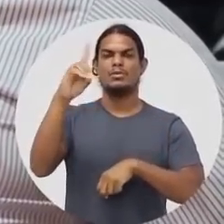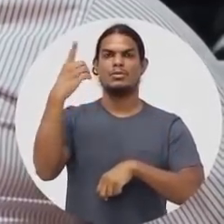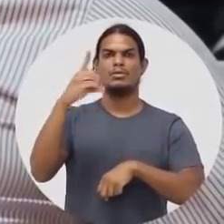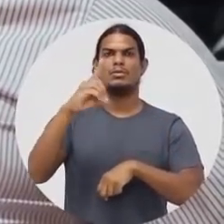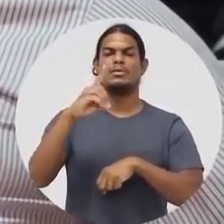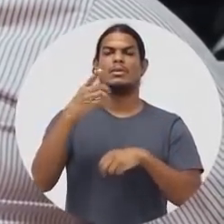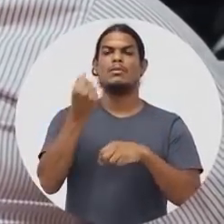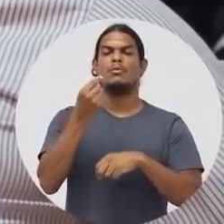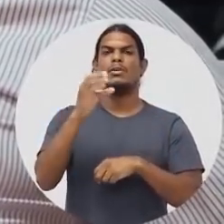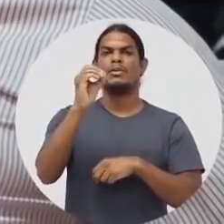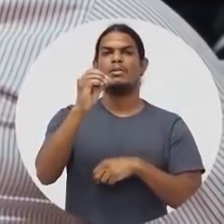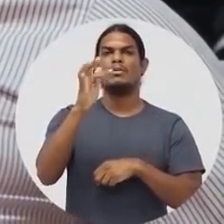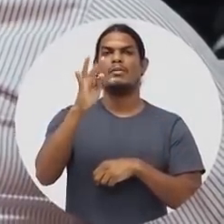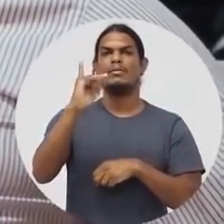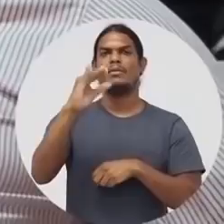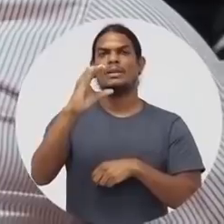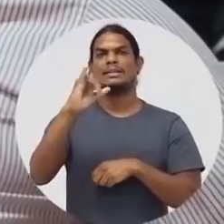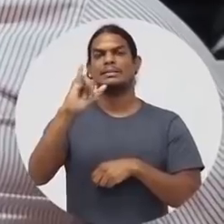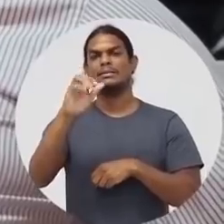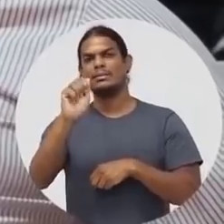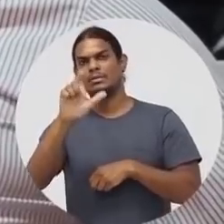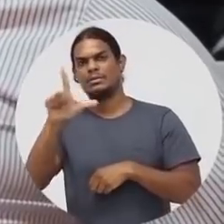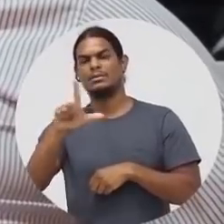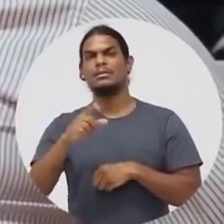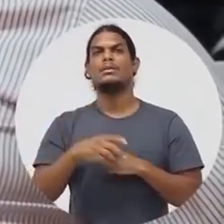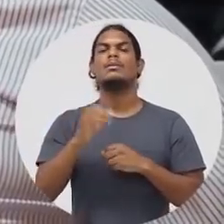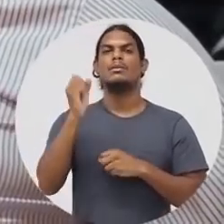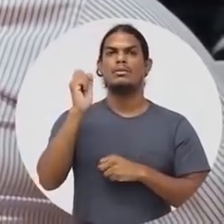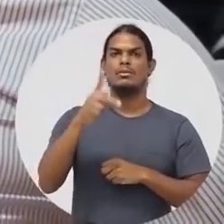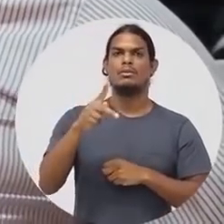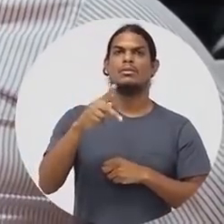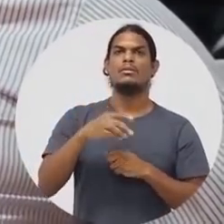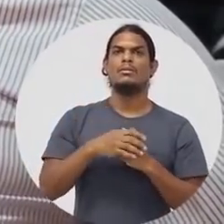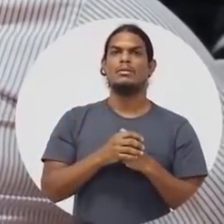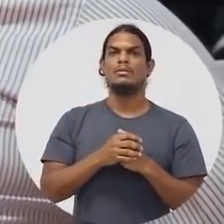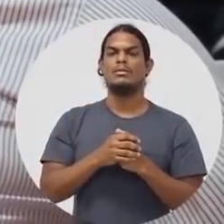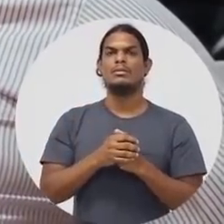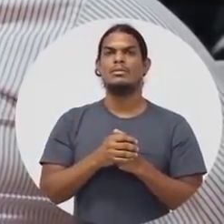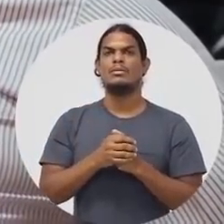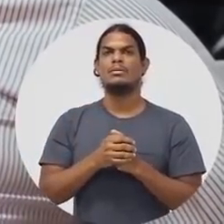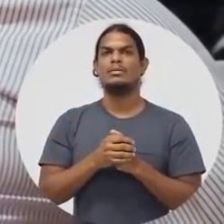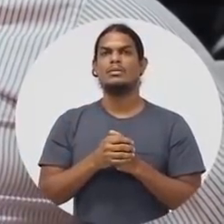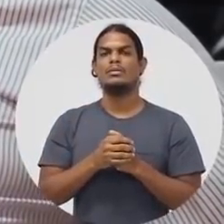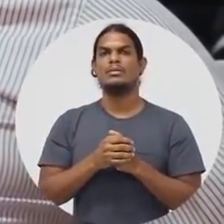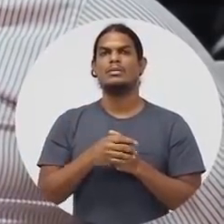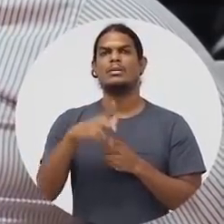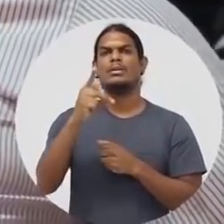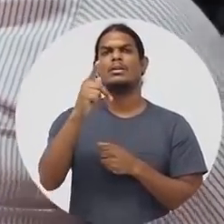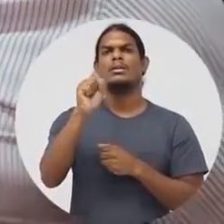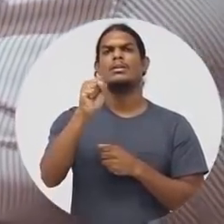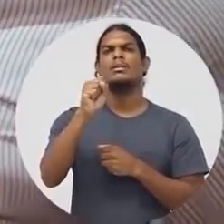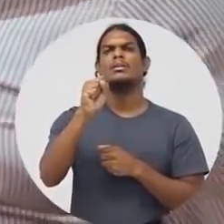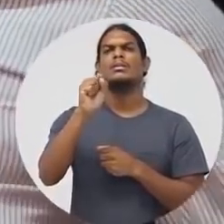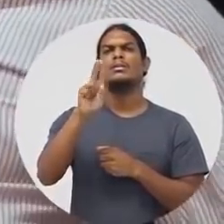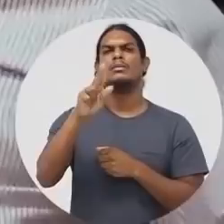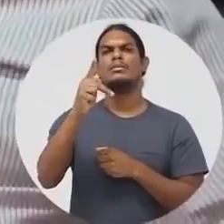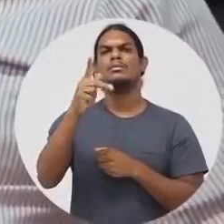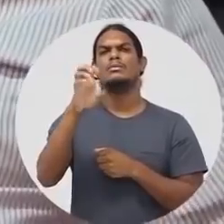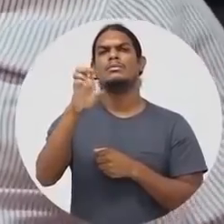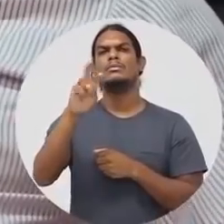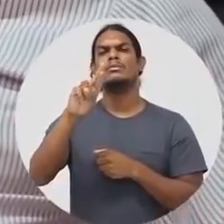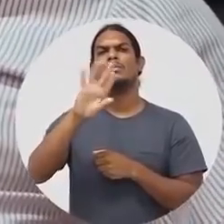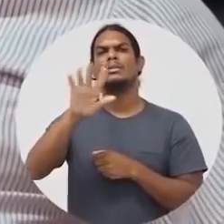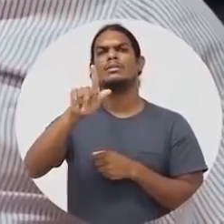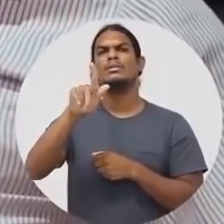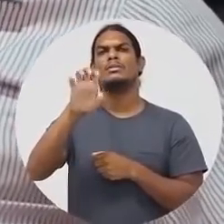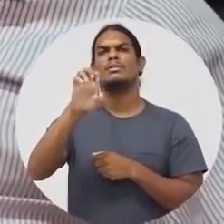esse tipo de operação, tá? Certo. Na verdade, a Supergesso está exportando para América Latina, isso, a Supergesso